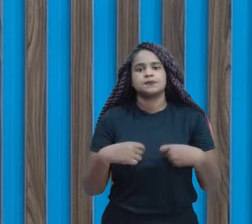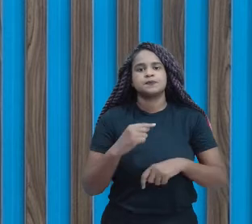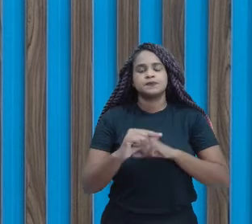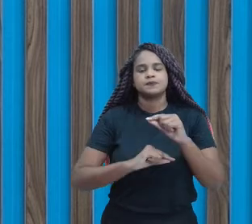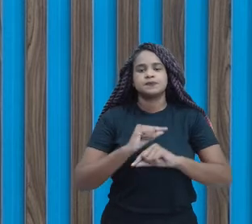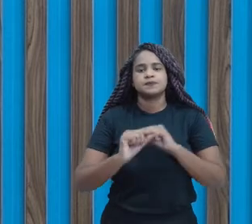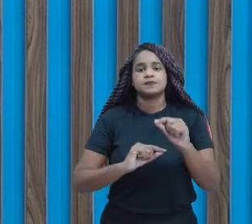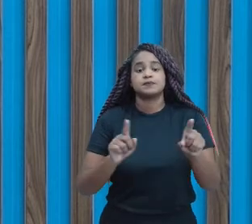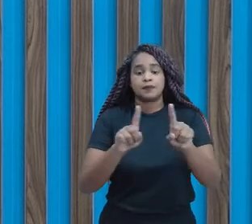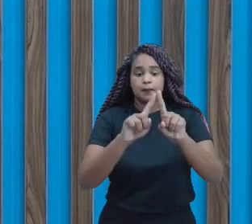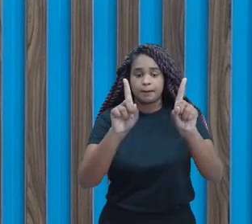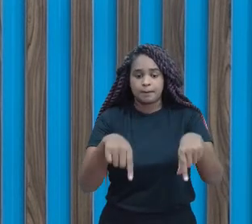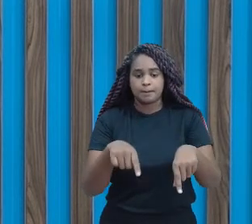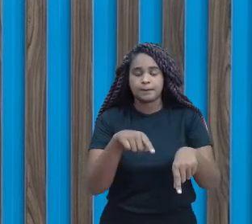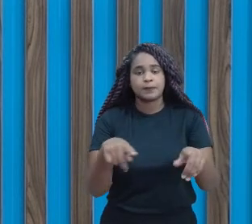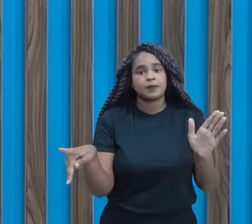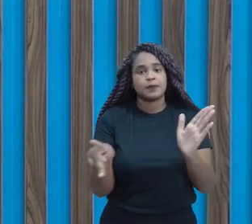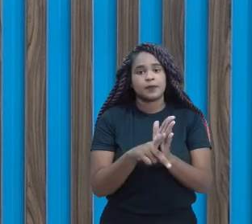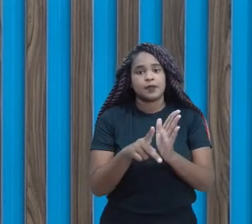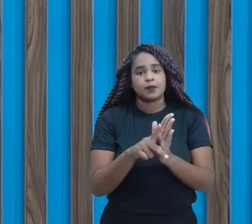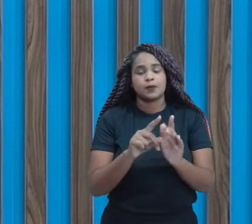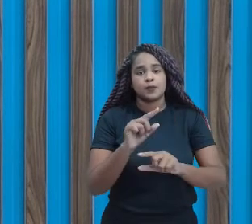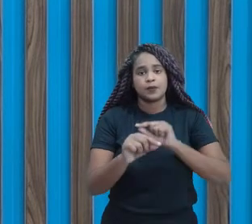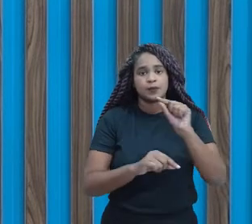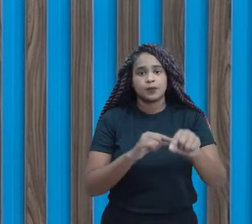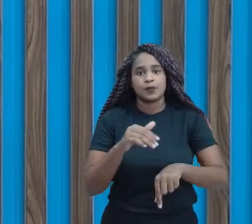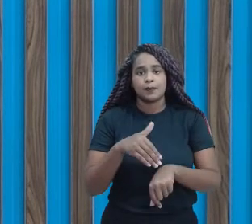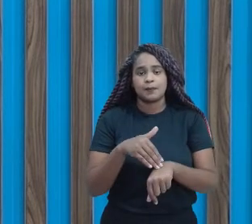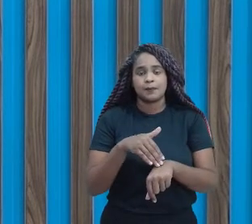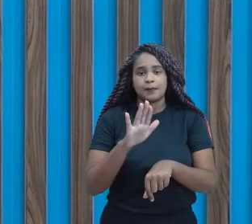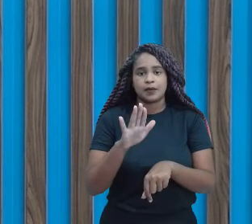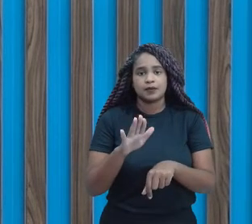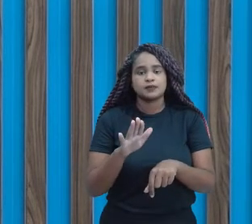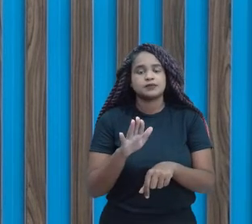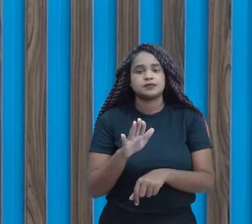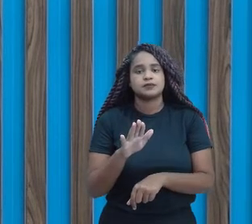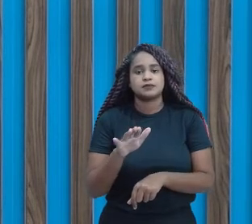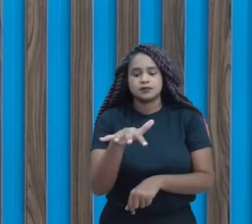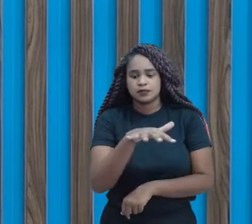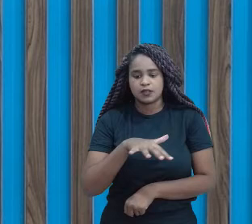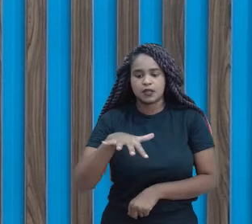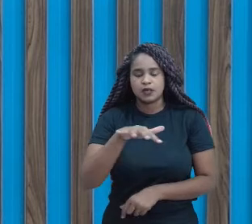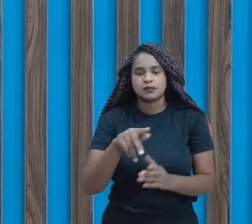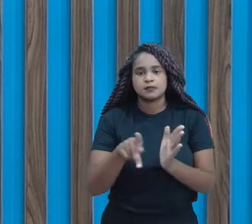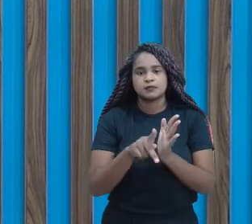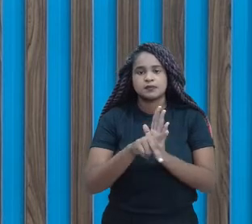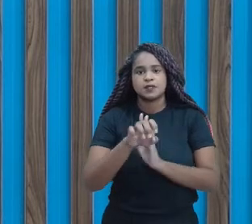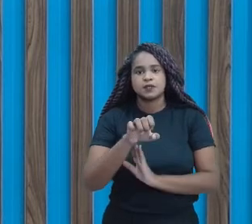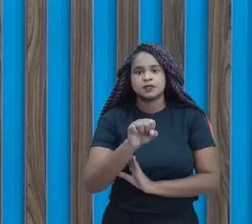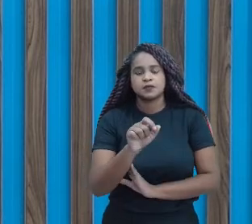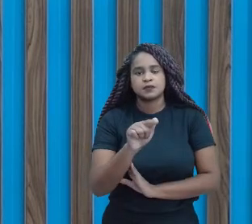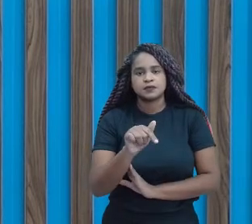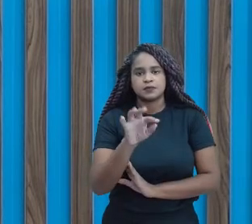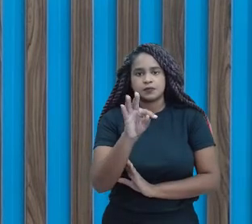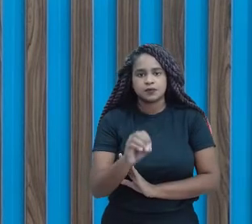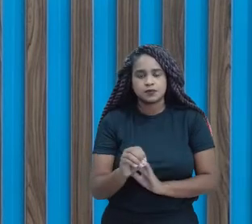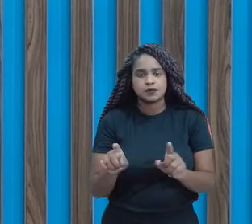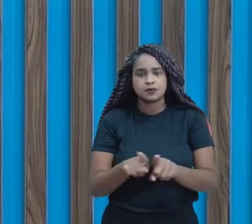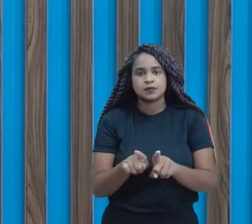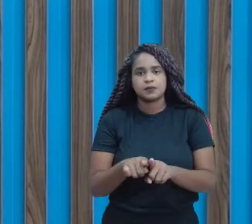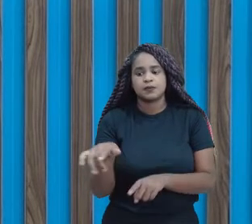também projetos para aumento, né, de estação de tratamento de esgoto, estação de tratamento de